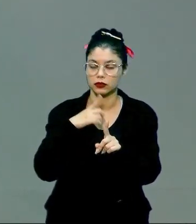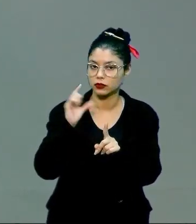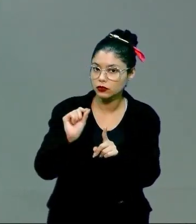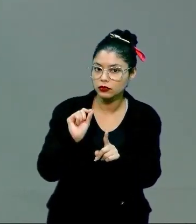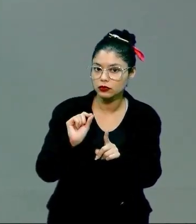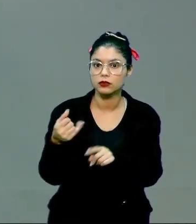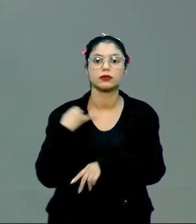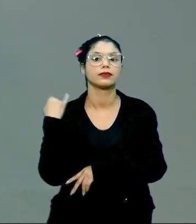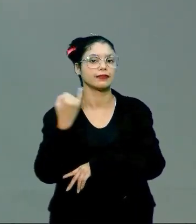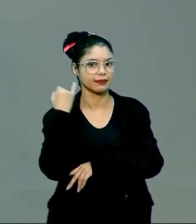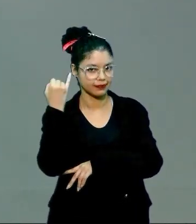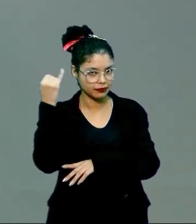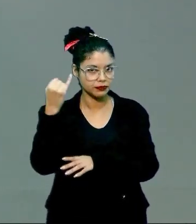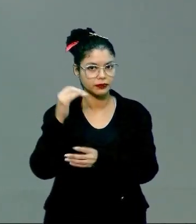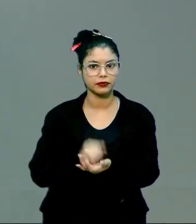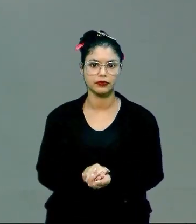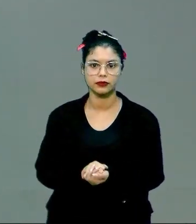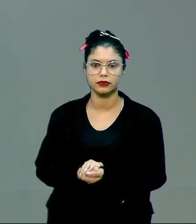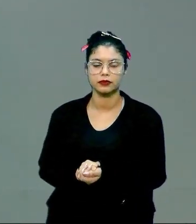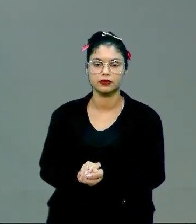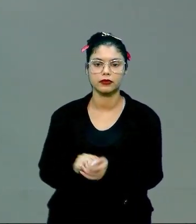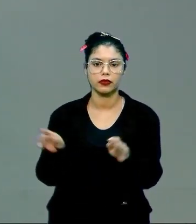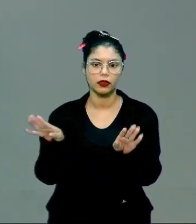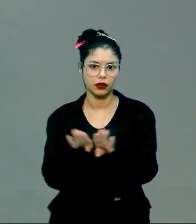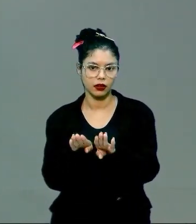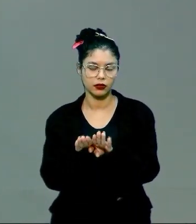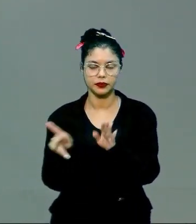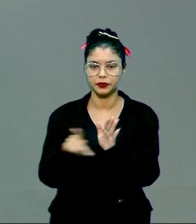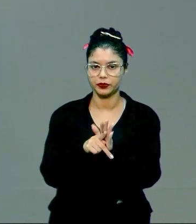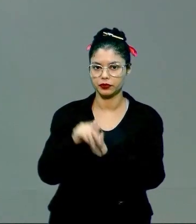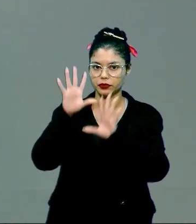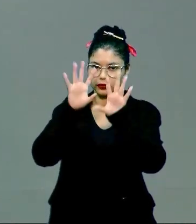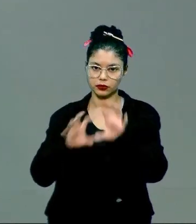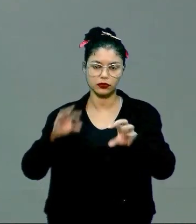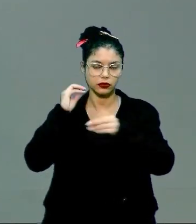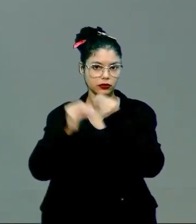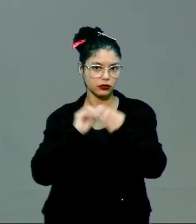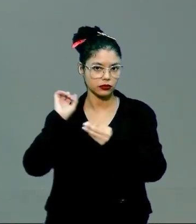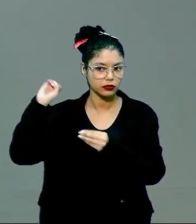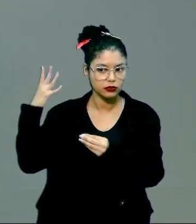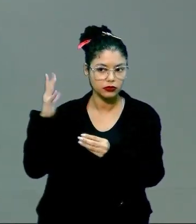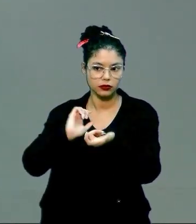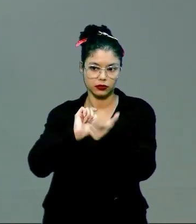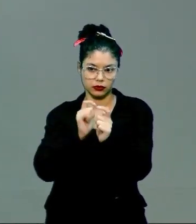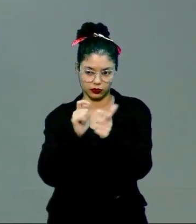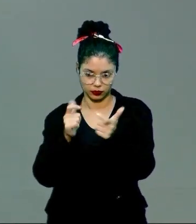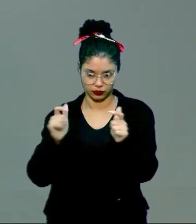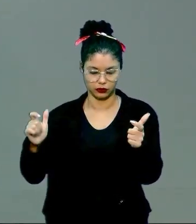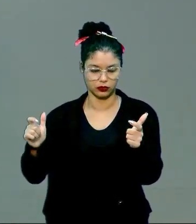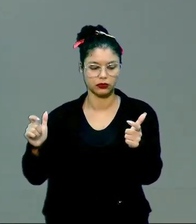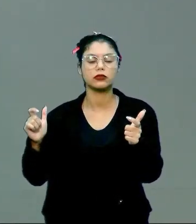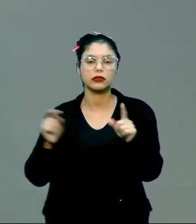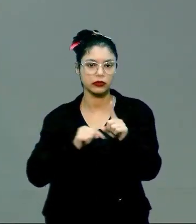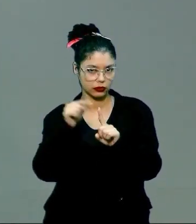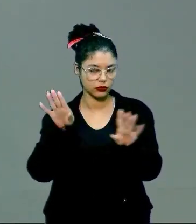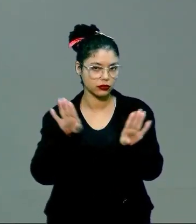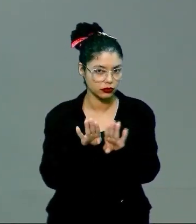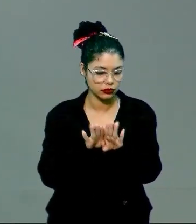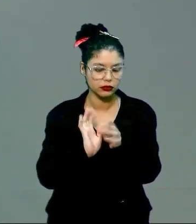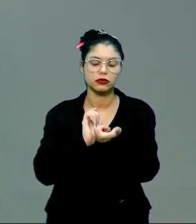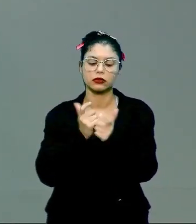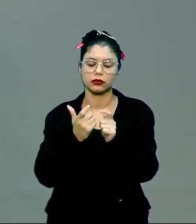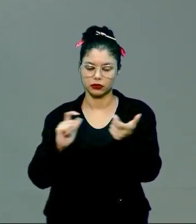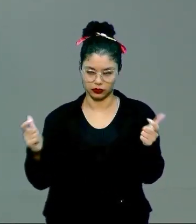fator extremamente relevante na formulação de um gás. Conforme ocorre um aumento de temperatura, ocorre também